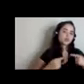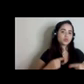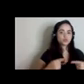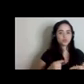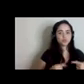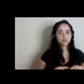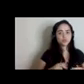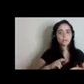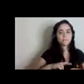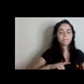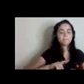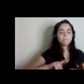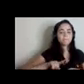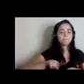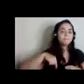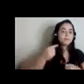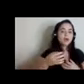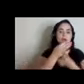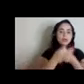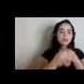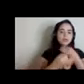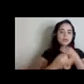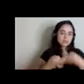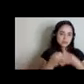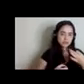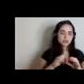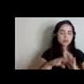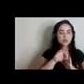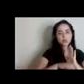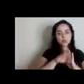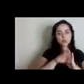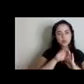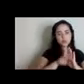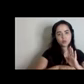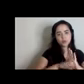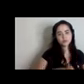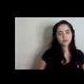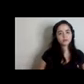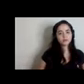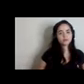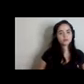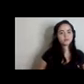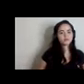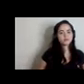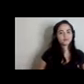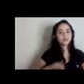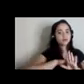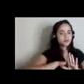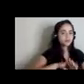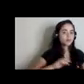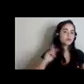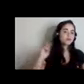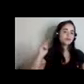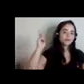na discussão pós-crítica sobre educação e currículo. A subjetividade, valorização